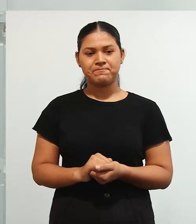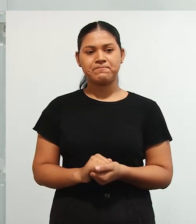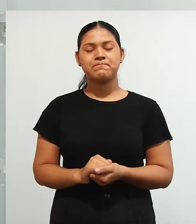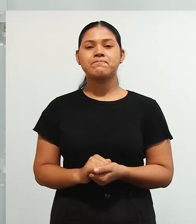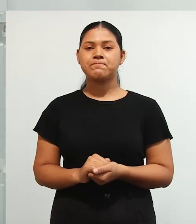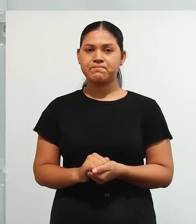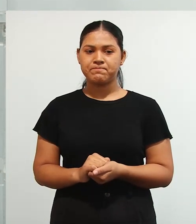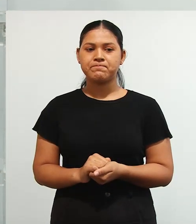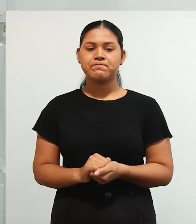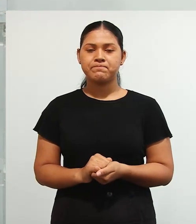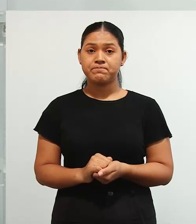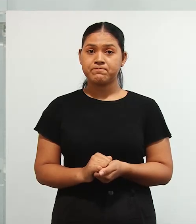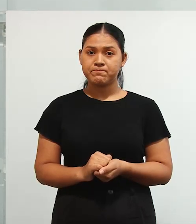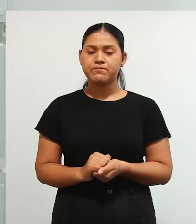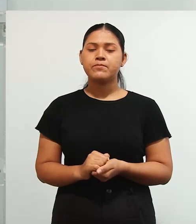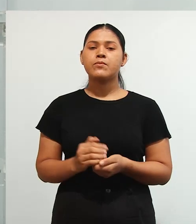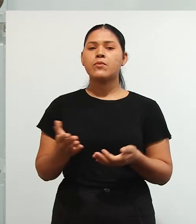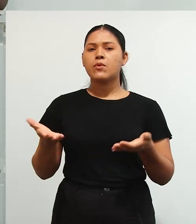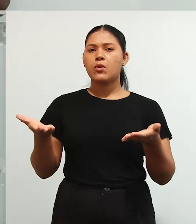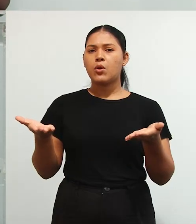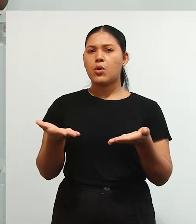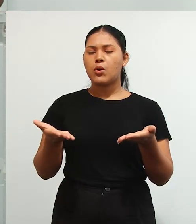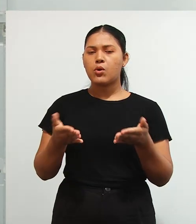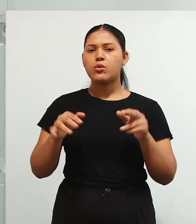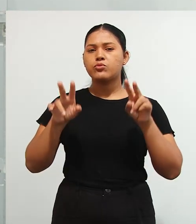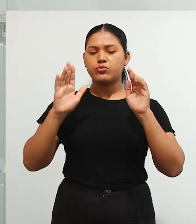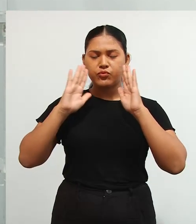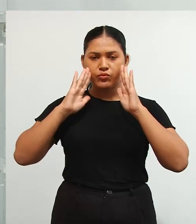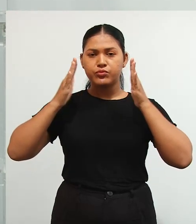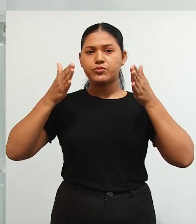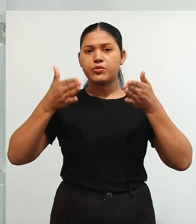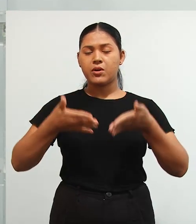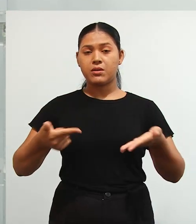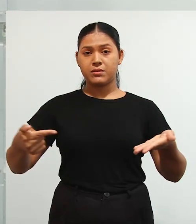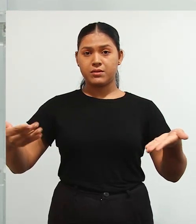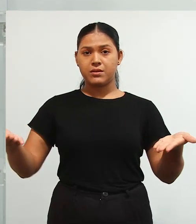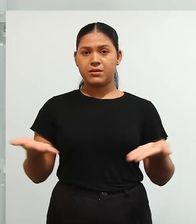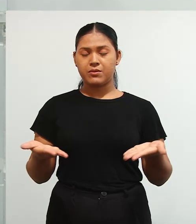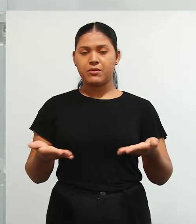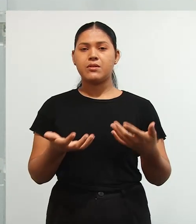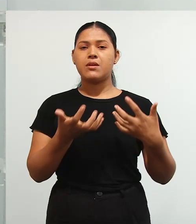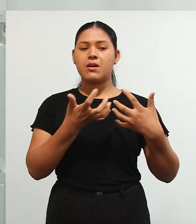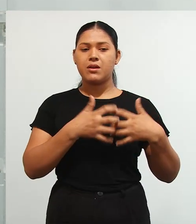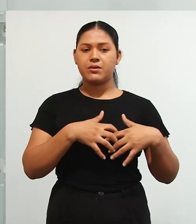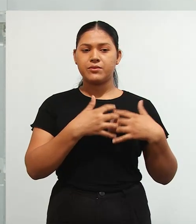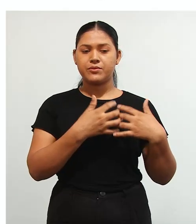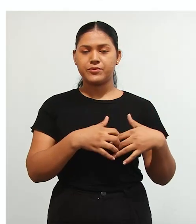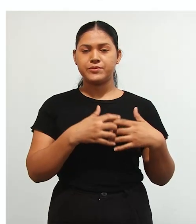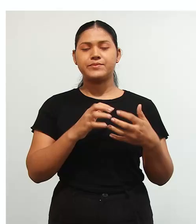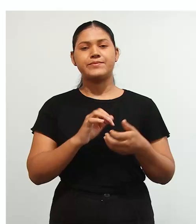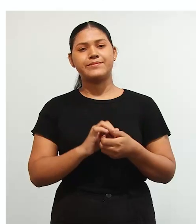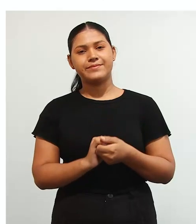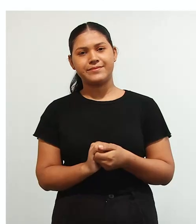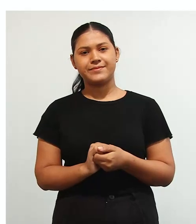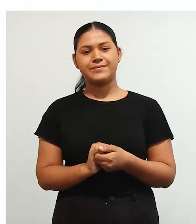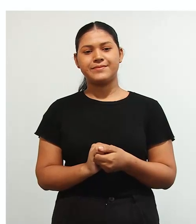fazendo a passagem agora da maioridade para o Instituto Federal de Rondônia. Então vamos aqui ao slide novo,